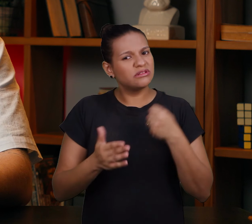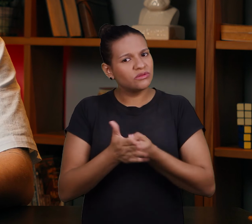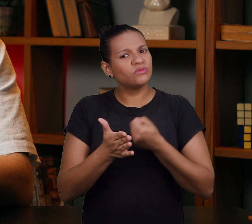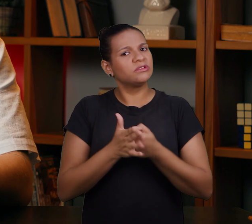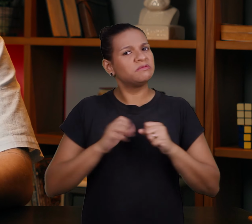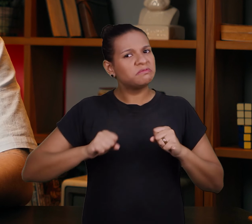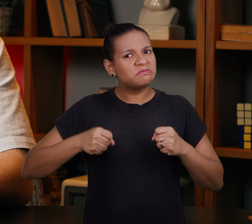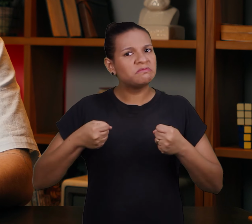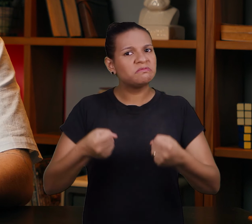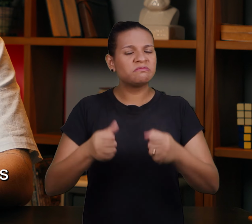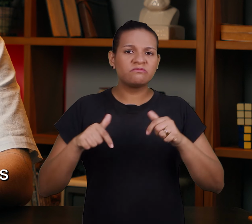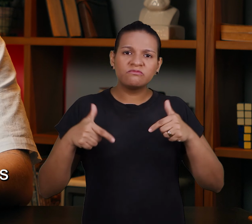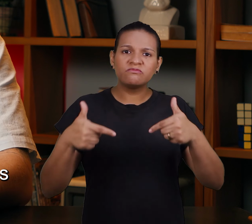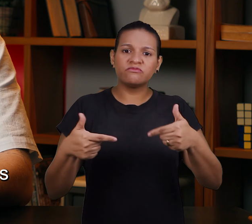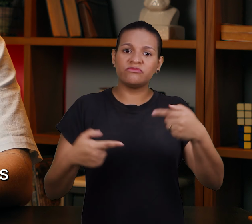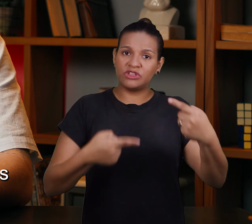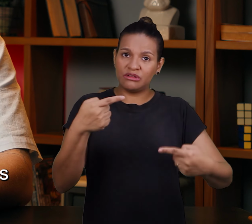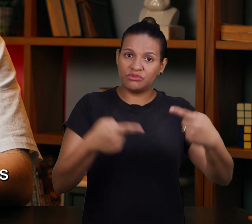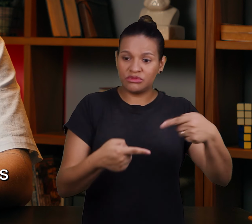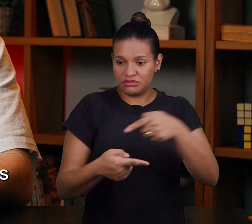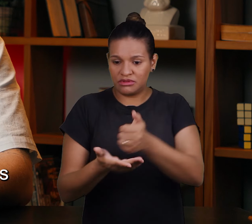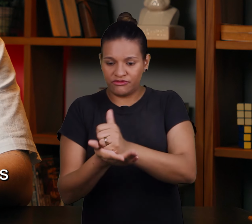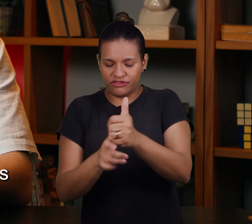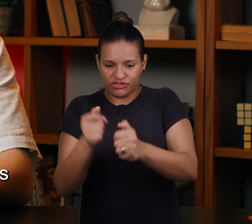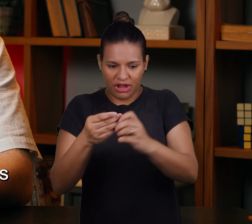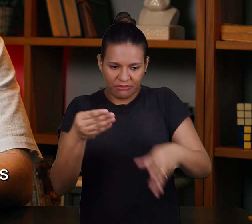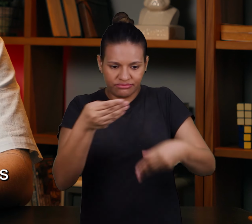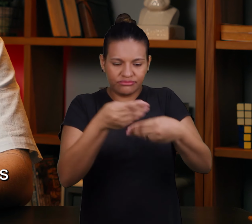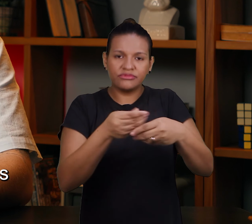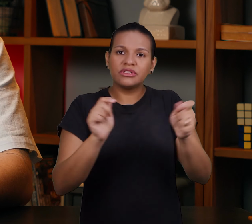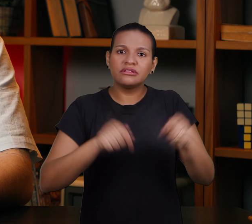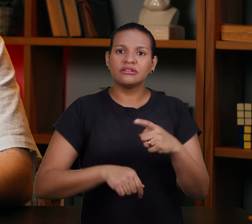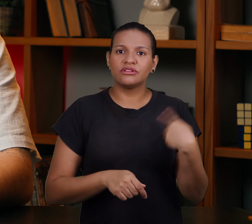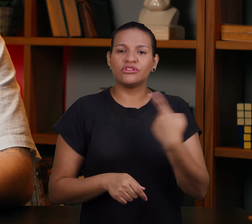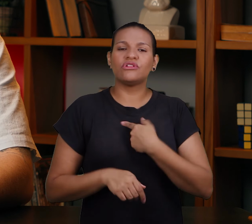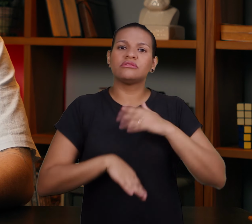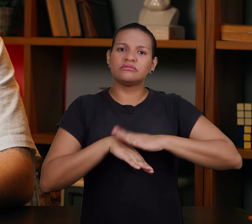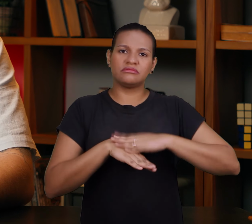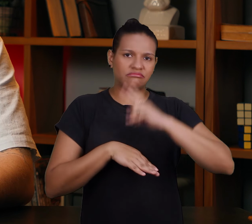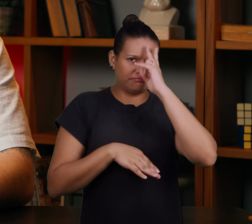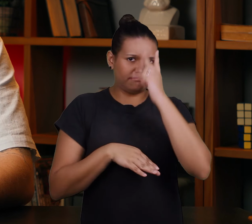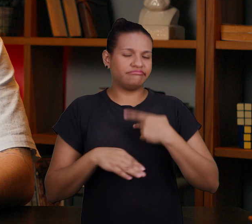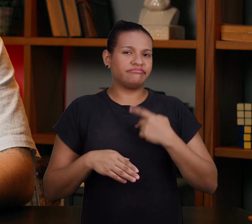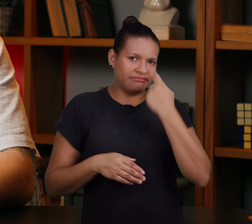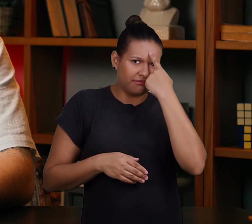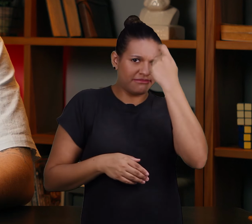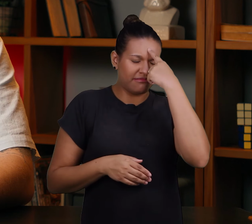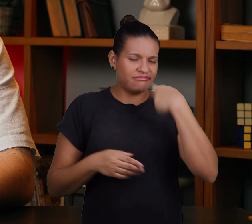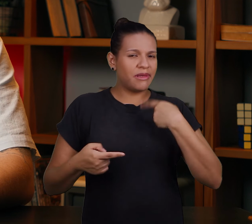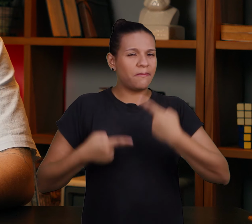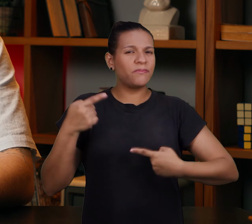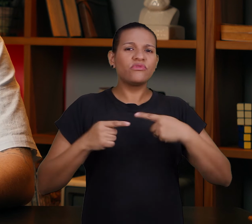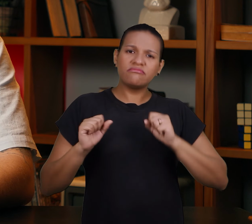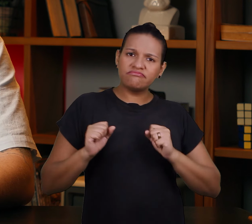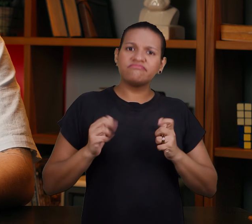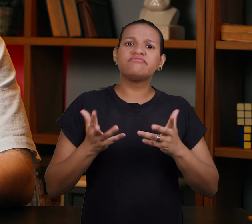luta continua. E da mesma forma que fazemos política com videogame, podemos construir nossa própria política com nossas